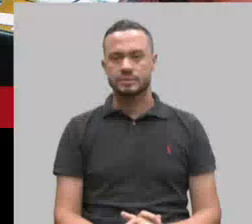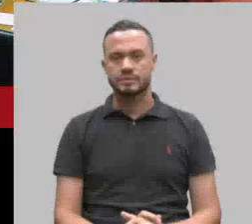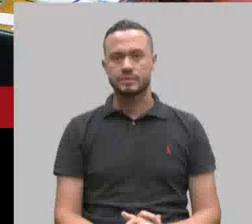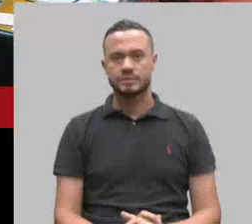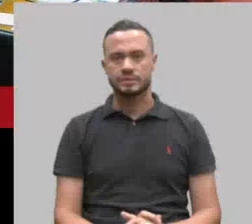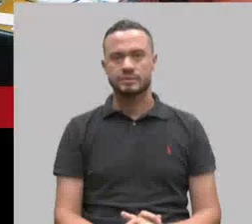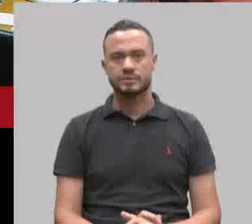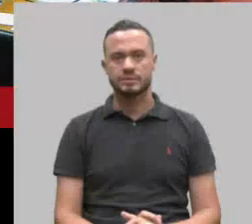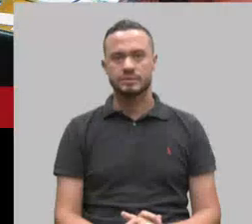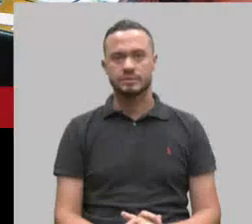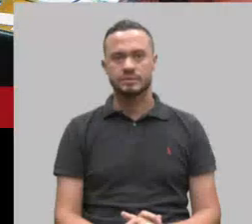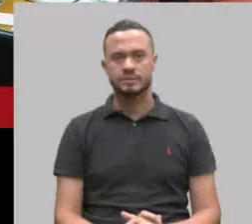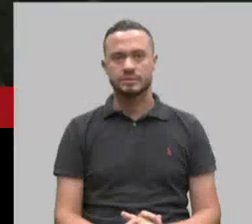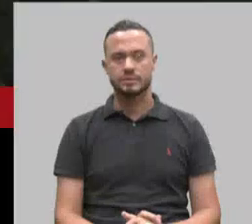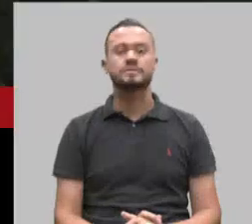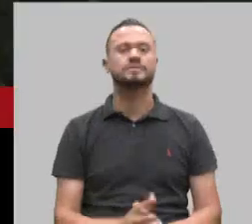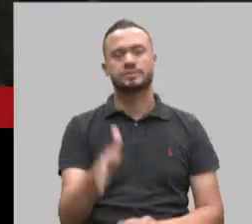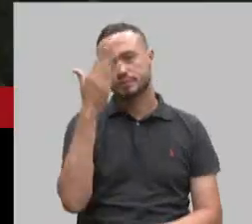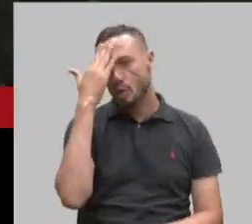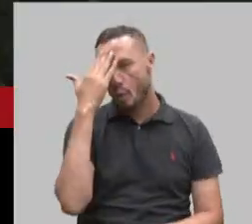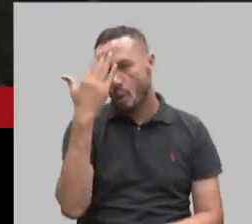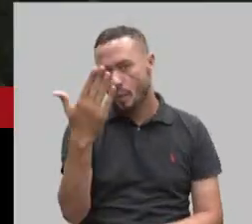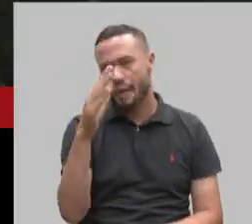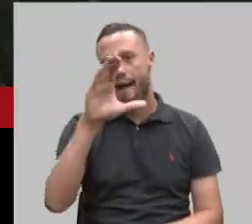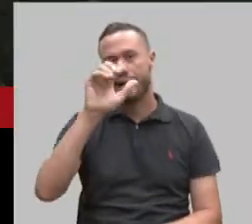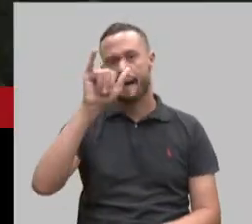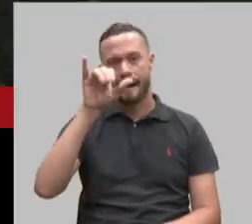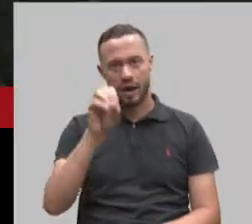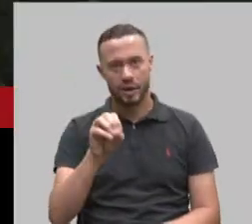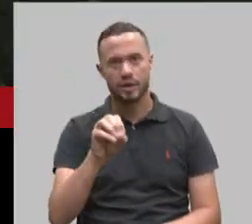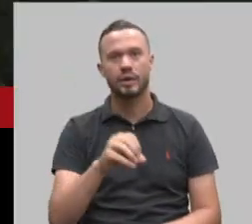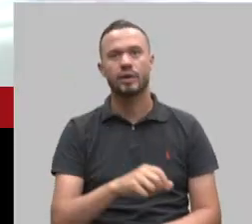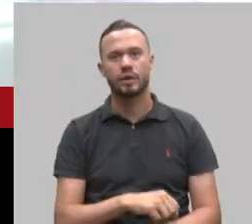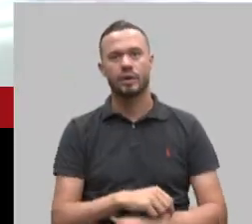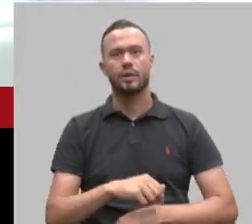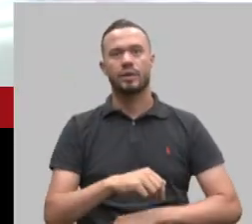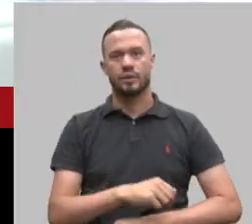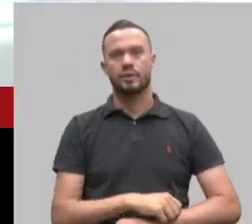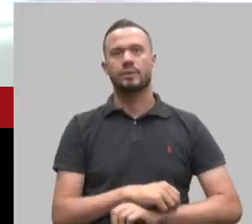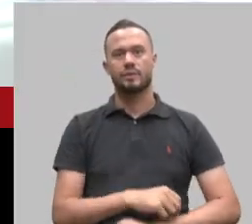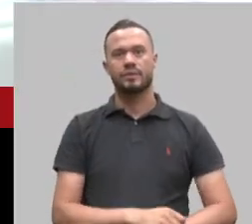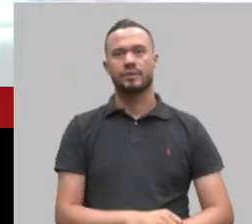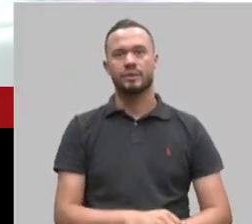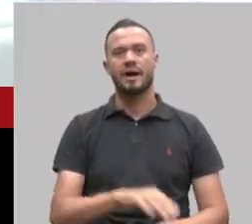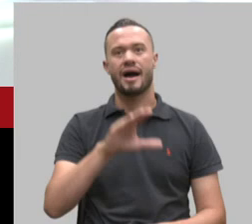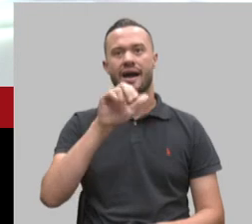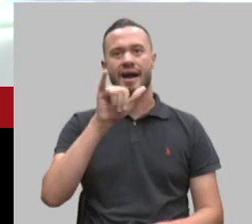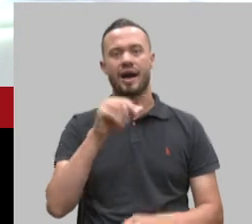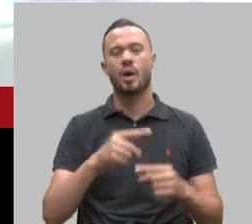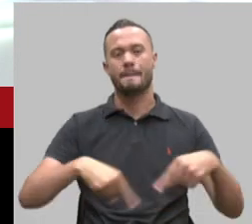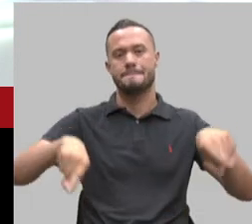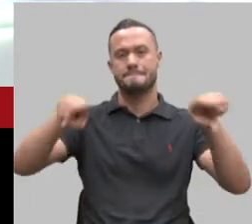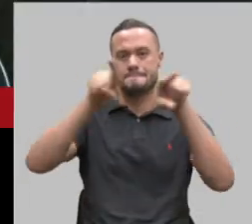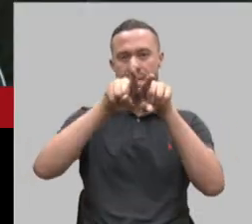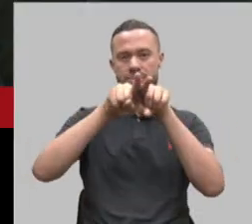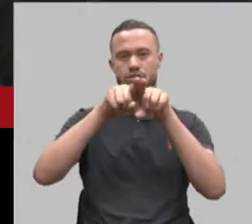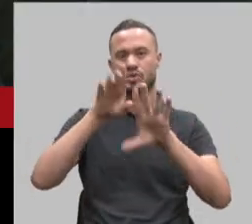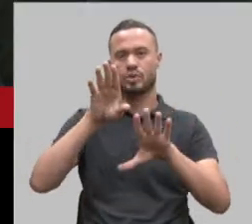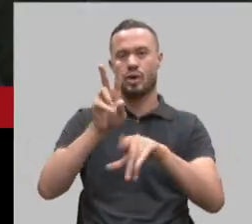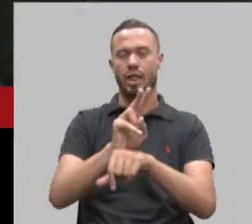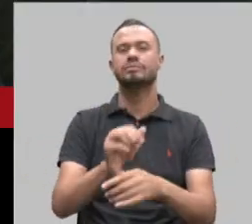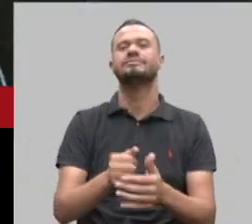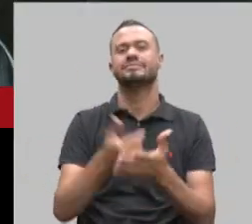viu muito obrigada Caio Caio em parceria com a coordenação Caio em parceria com a coordenação muito